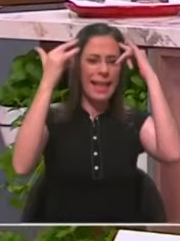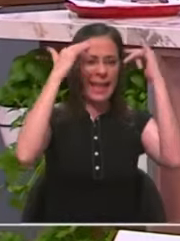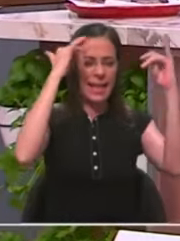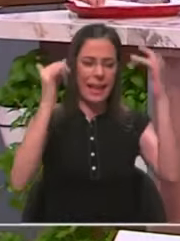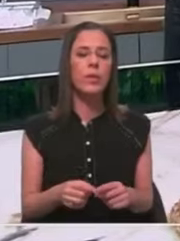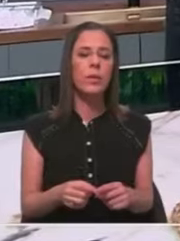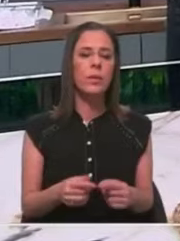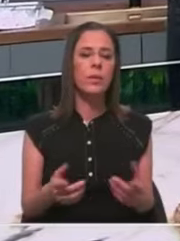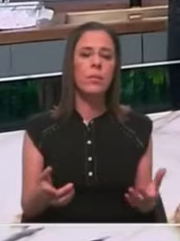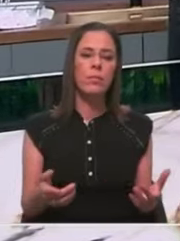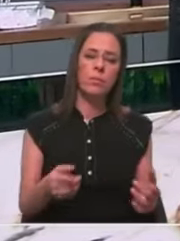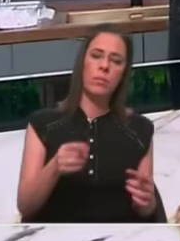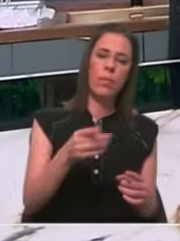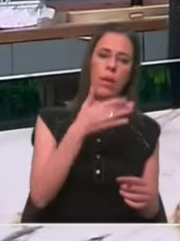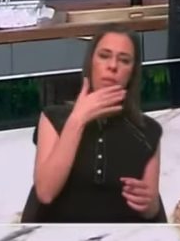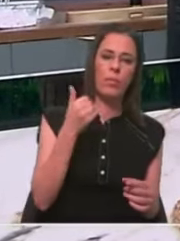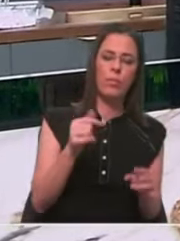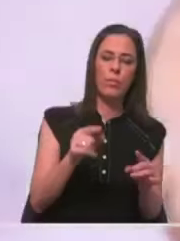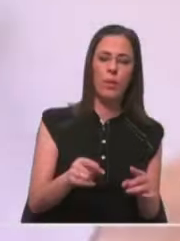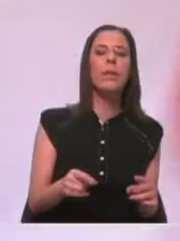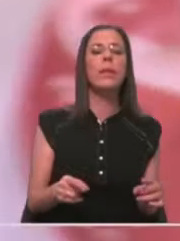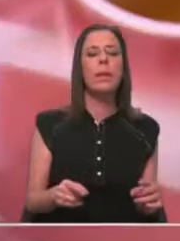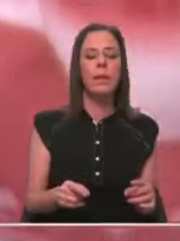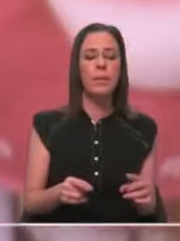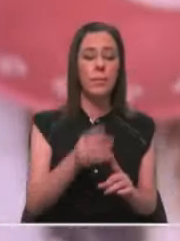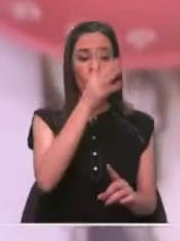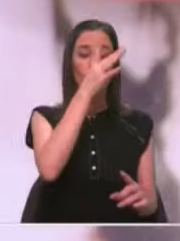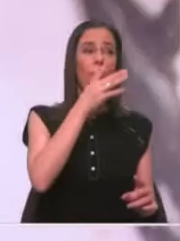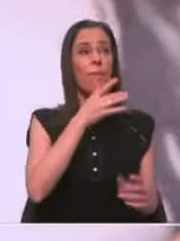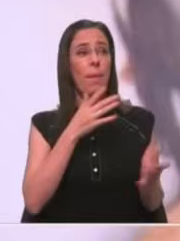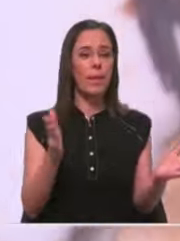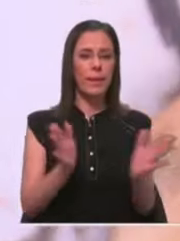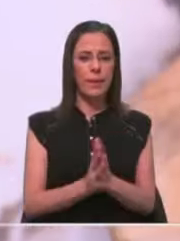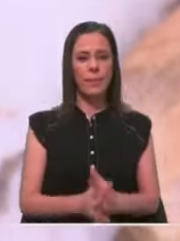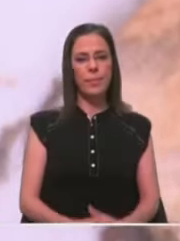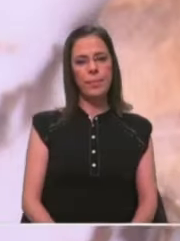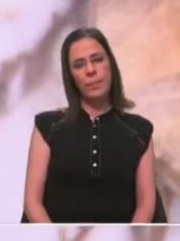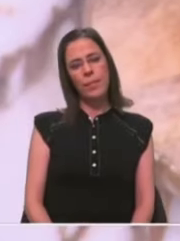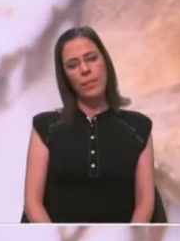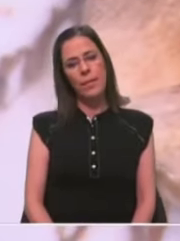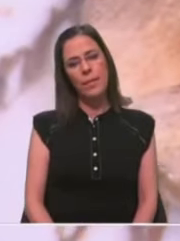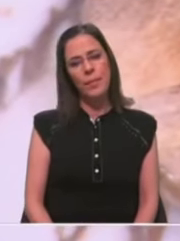É verdade. Estão tão bonitas. Olha para isto. Famalicão. Espetáculo.